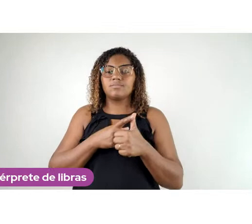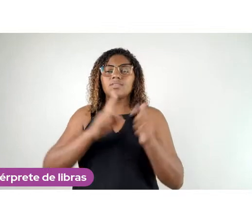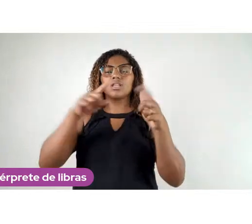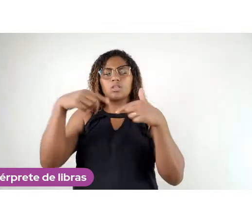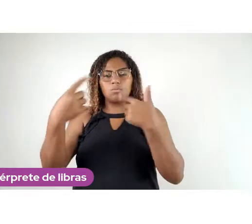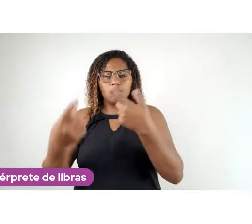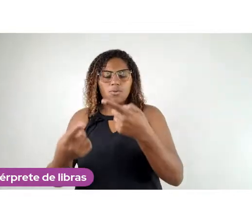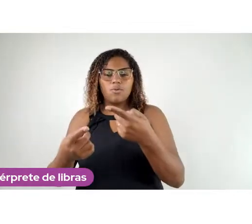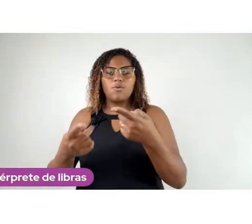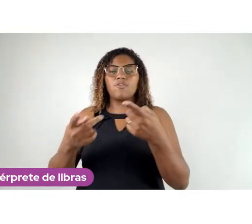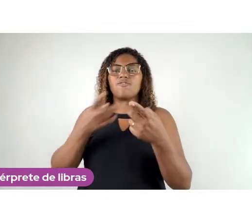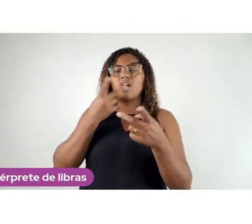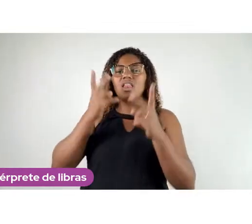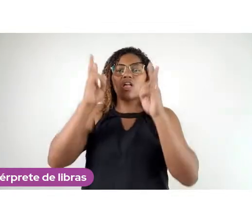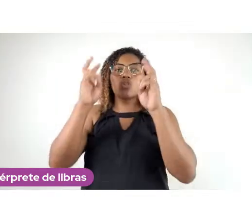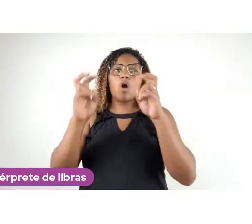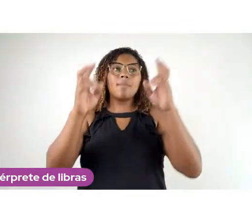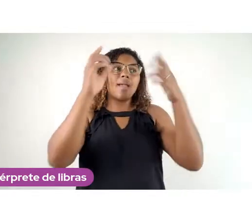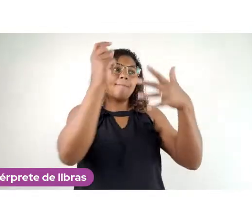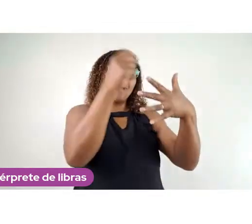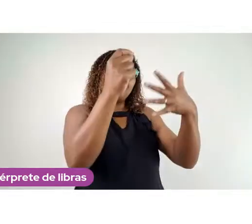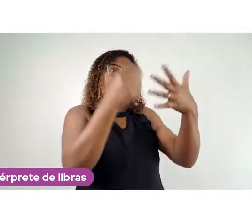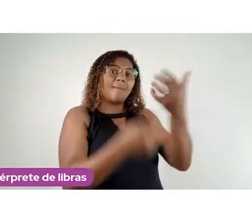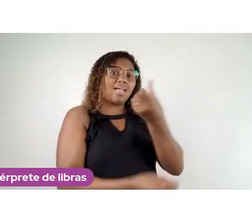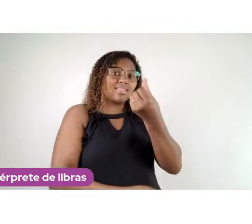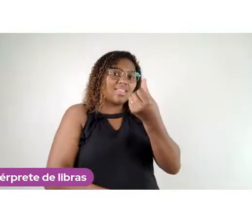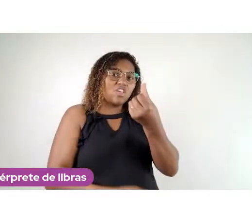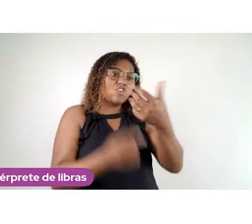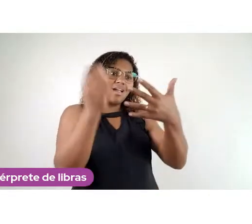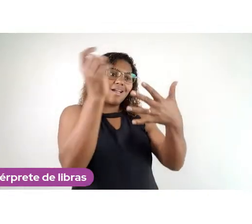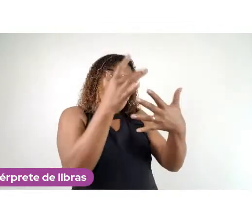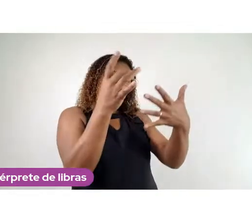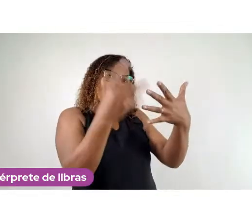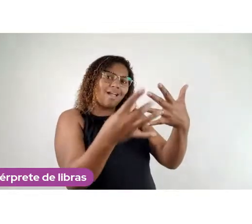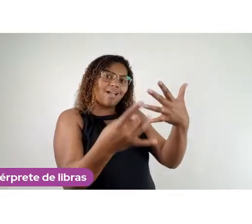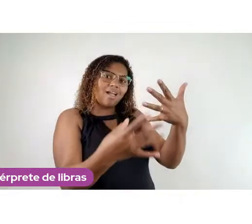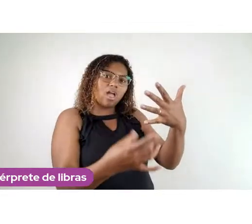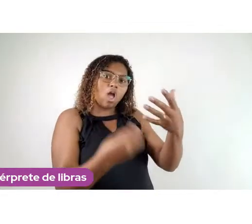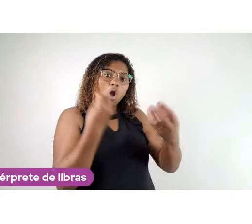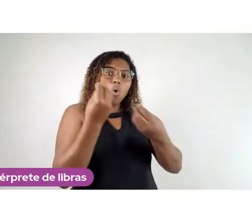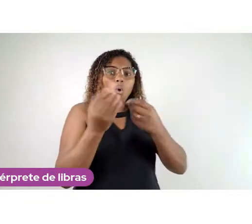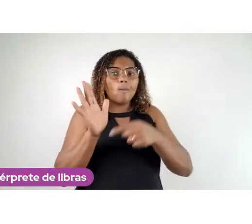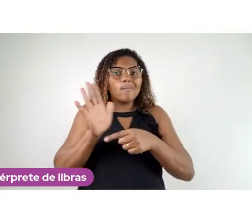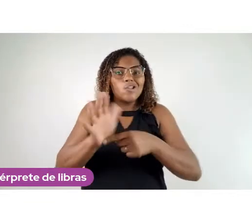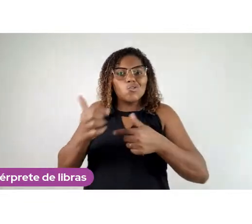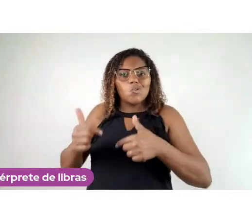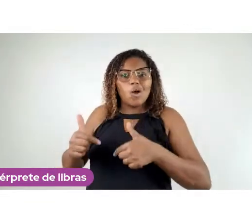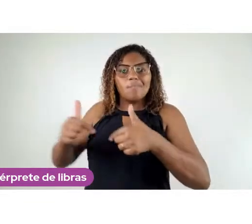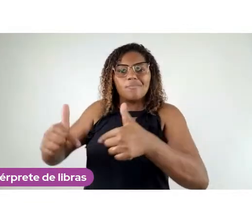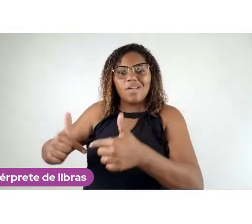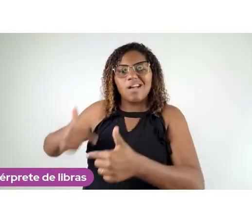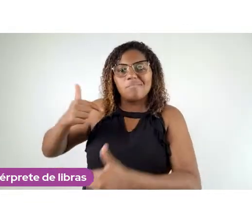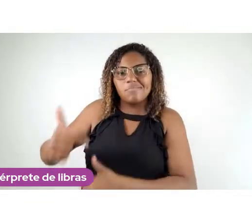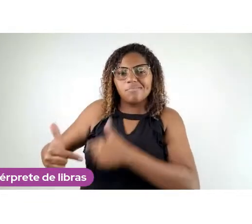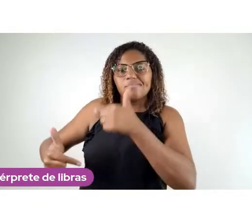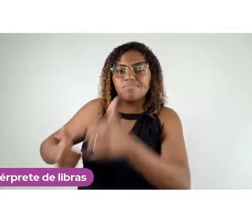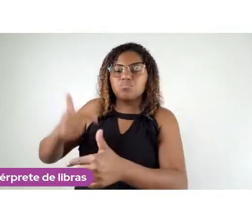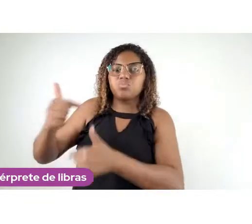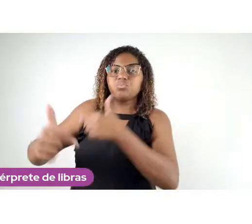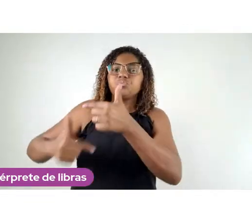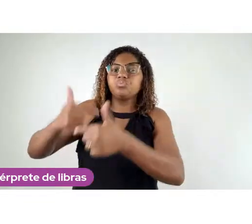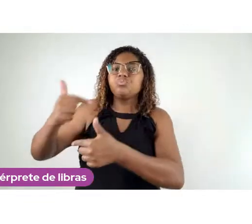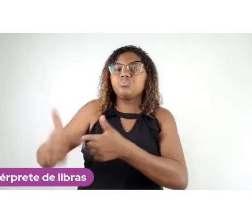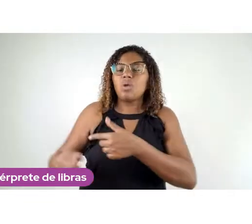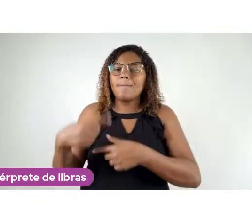que cada relatório ajudou a dar um passo adiante, né, no nosso conhecimento, nessas tomadas de